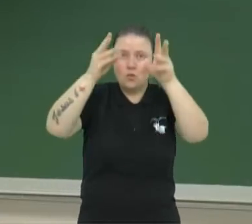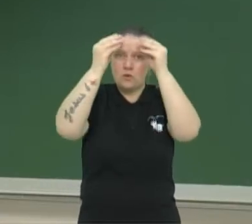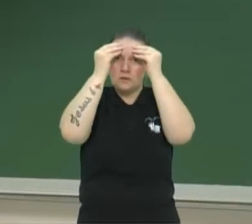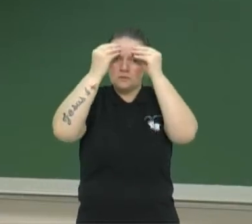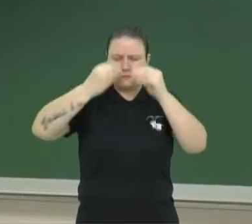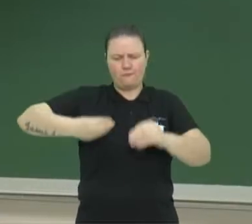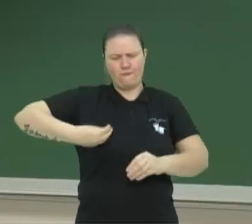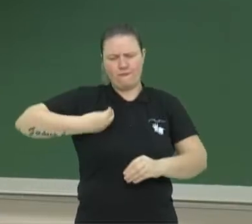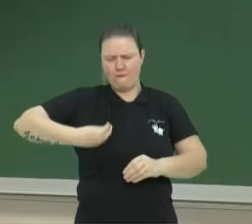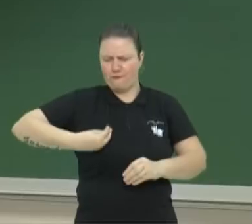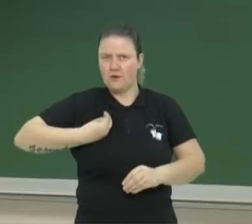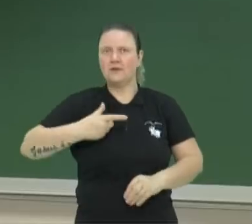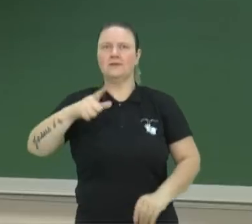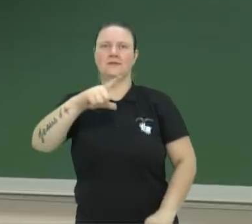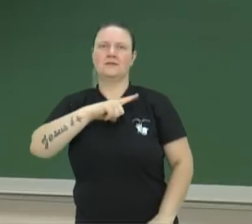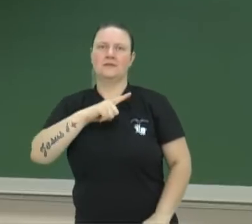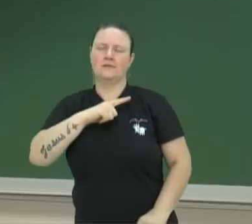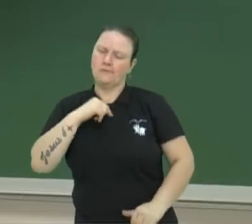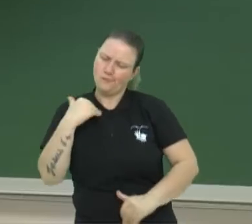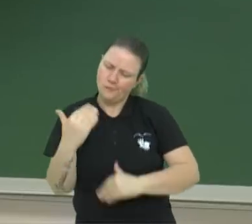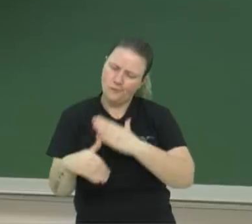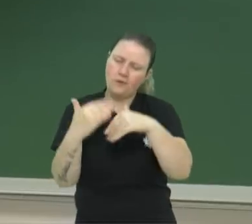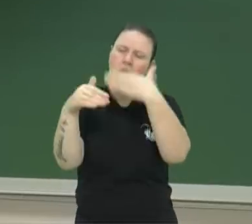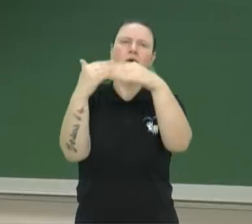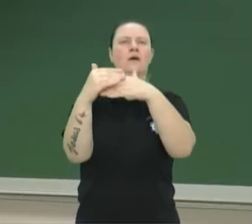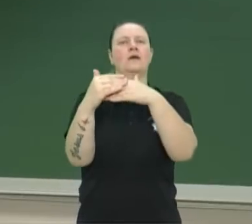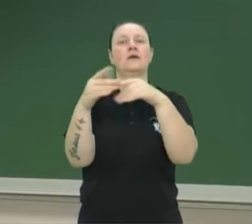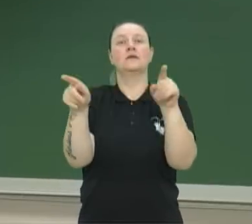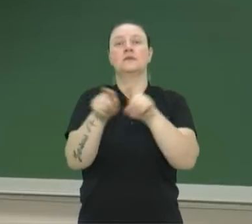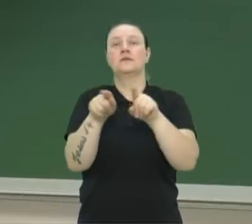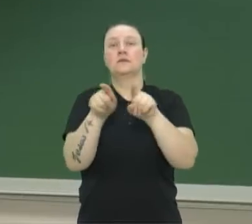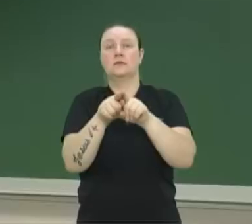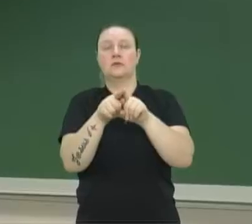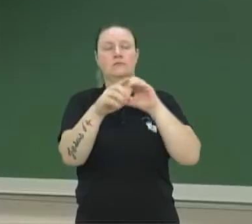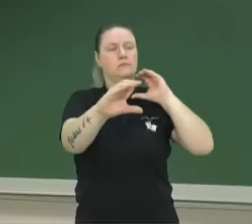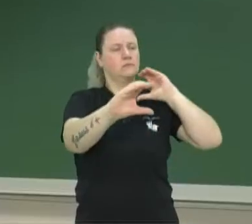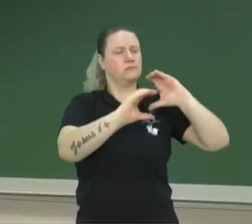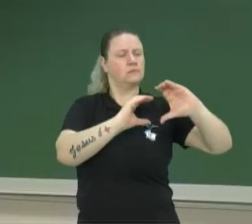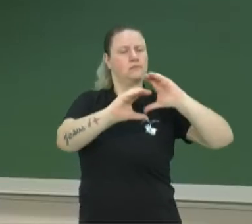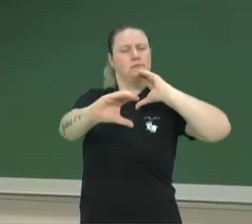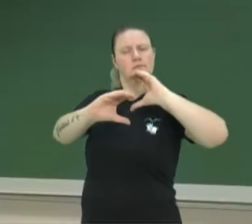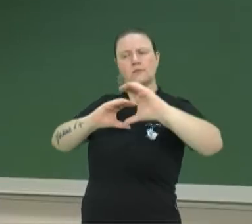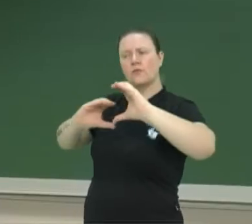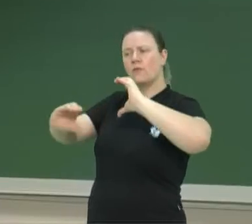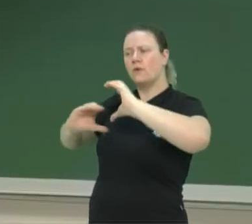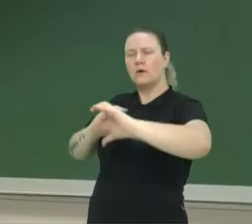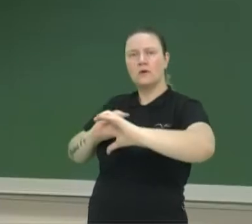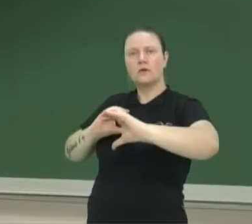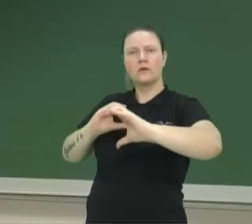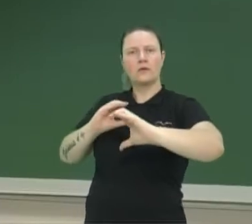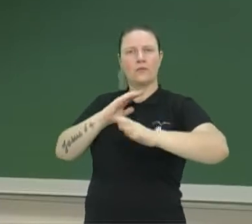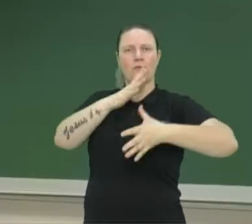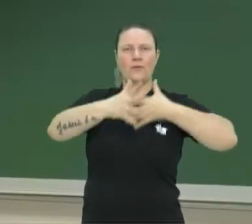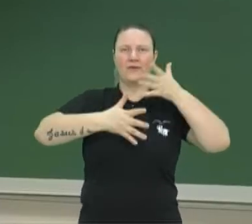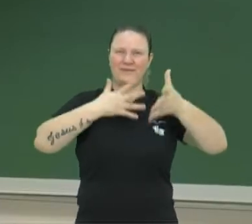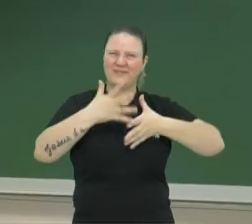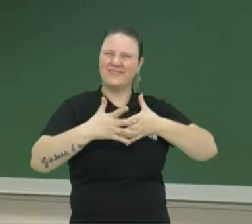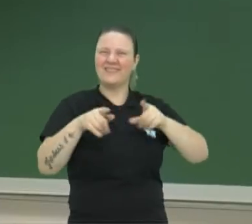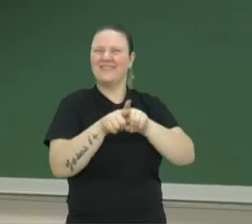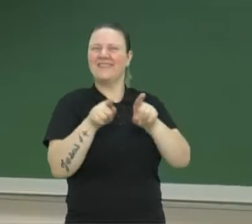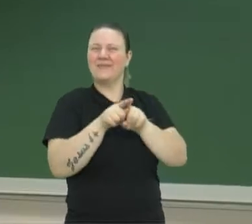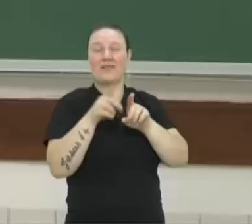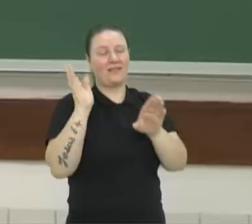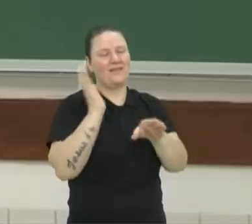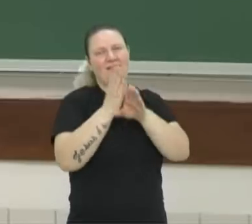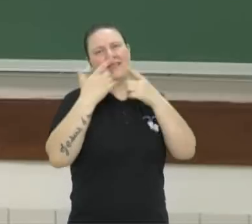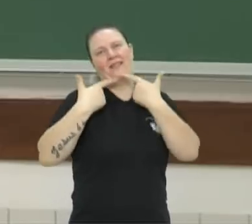é viva e tudo acontece através da linguagem, né? Então a nossa comunicação toda é realizada em torno da linguagem. Então quero agradecer